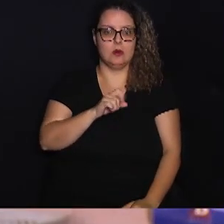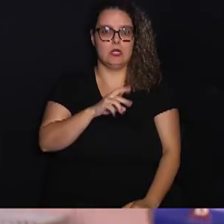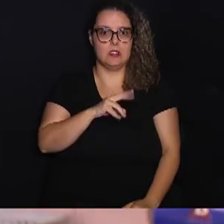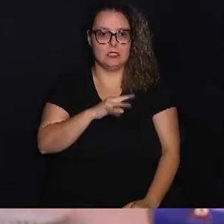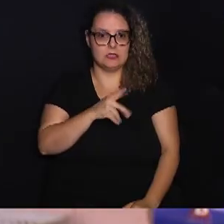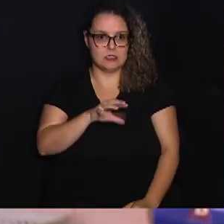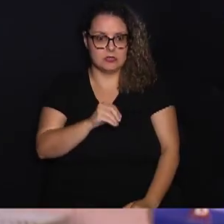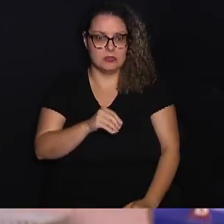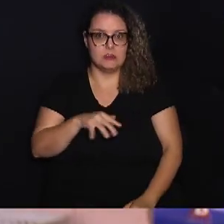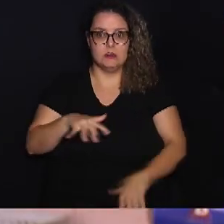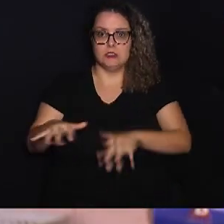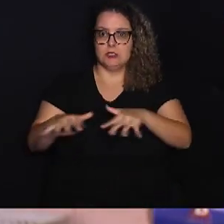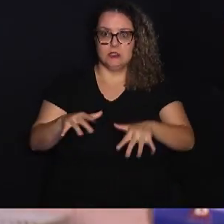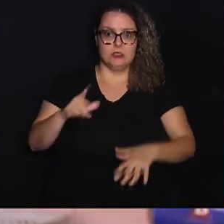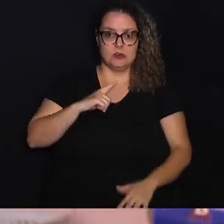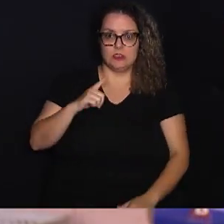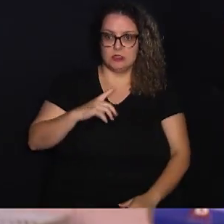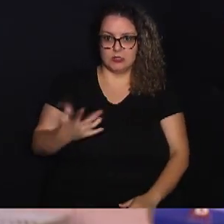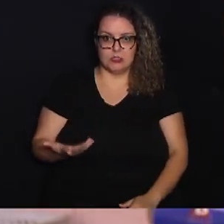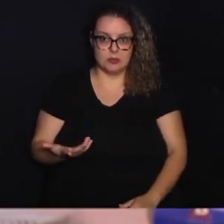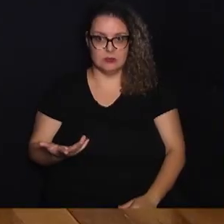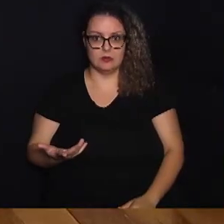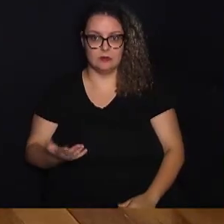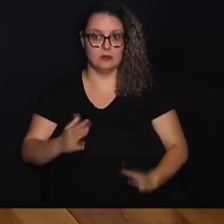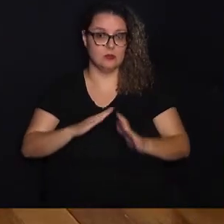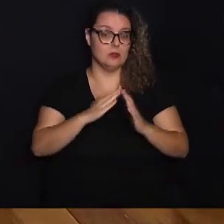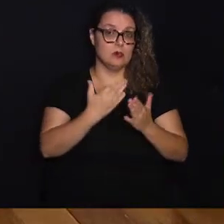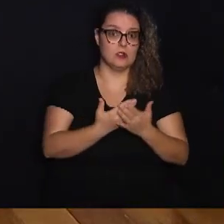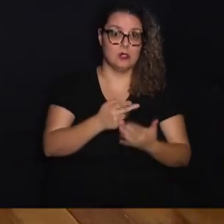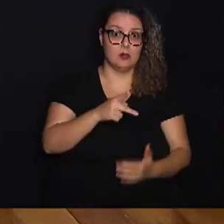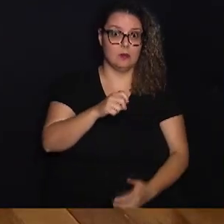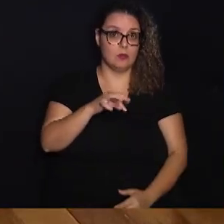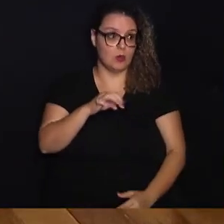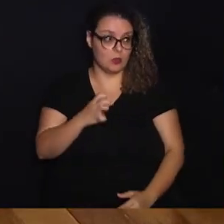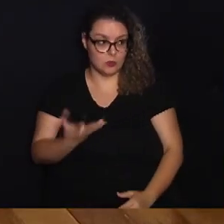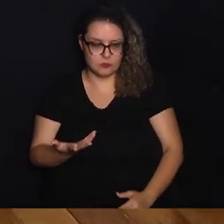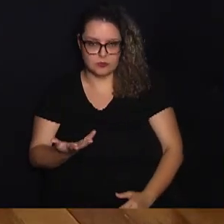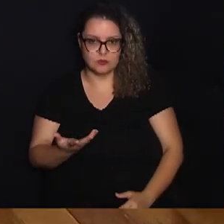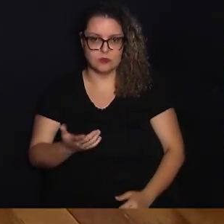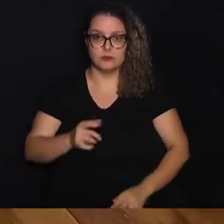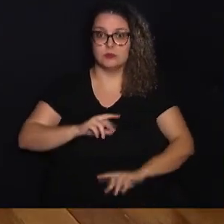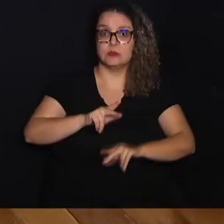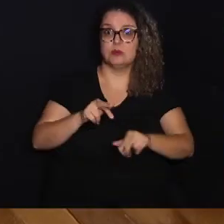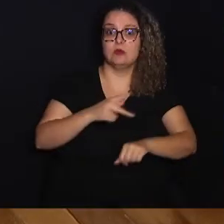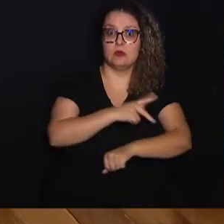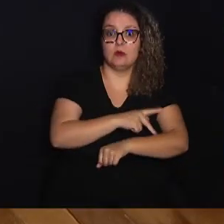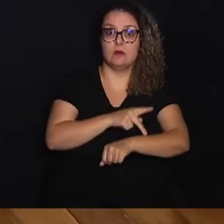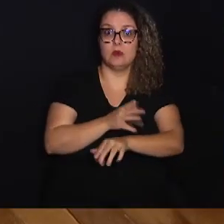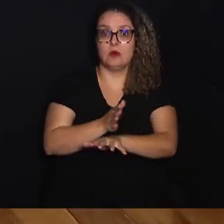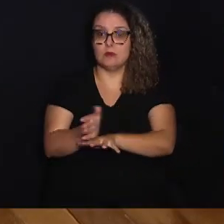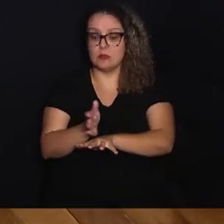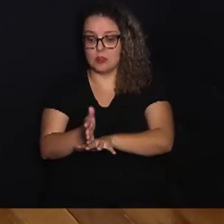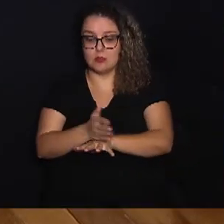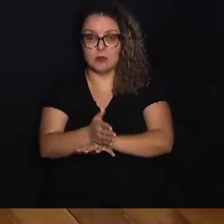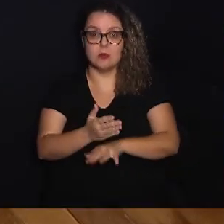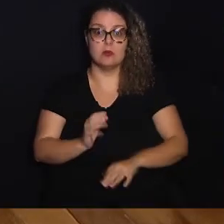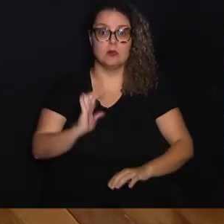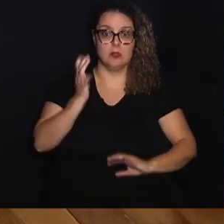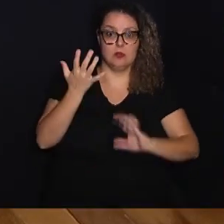movimento da escola Ponte, né? Então assim, muitas pedagogias alternativas que